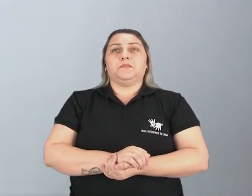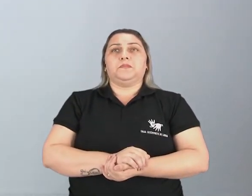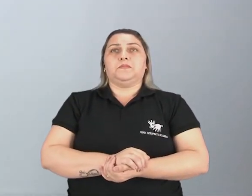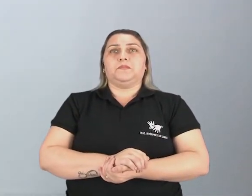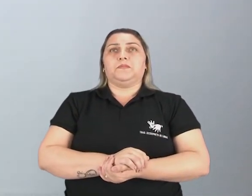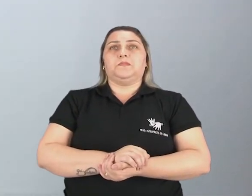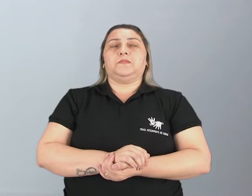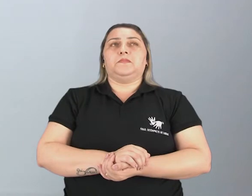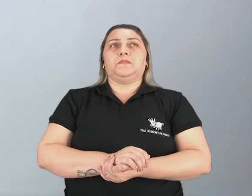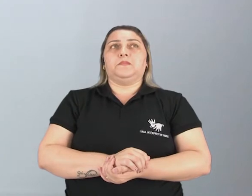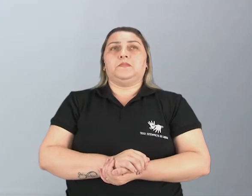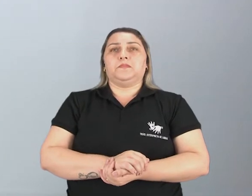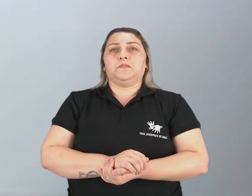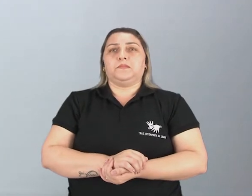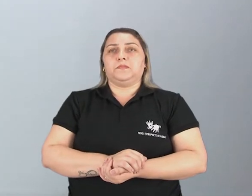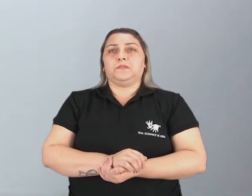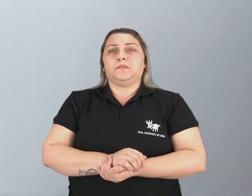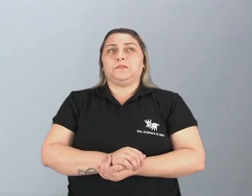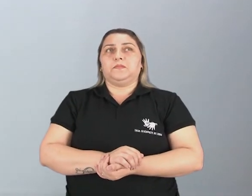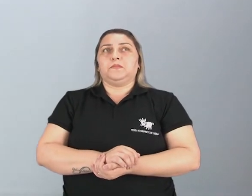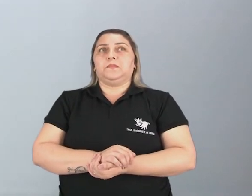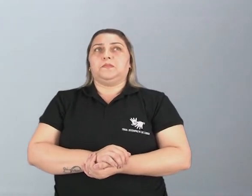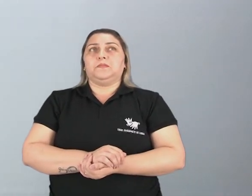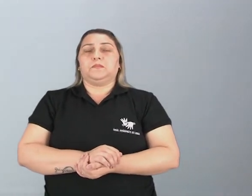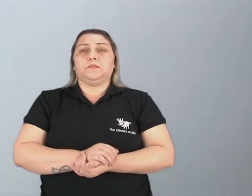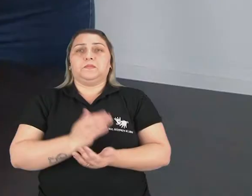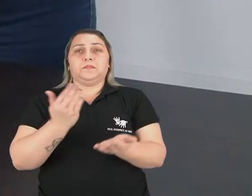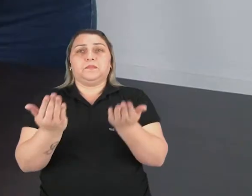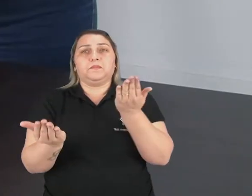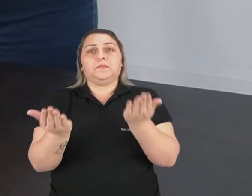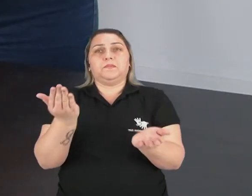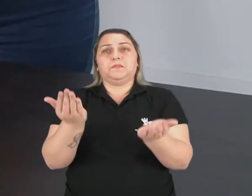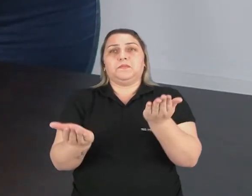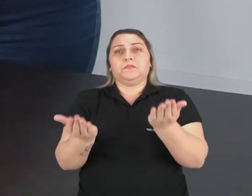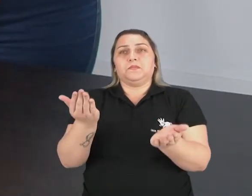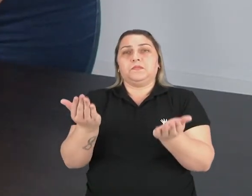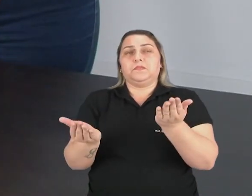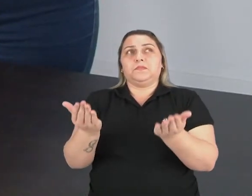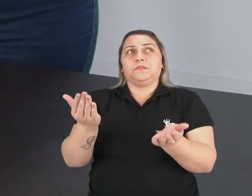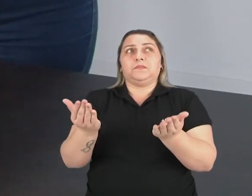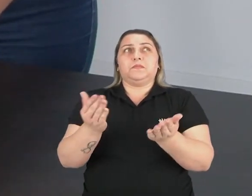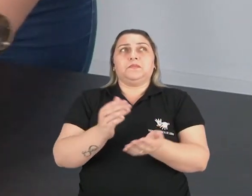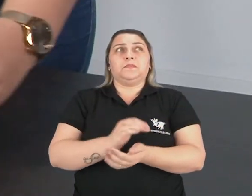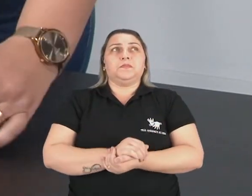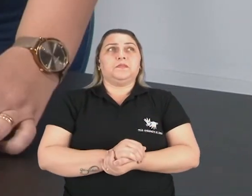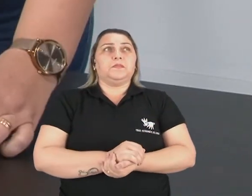Deixa eu tentar fechar aqui para você ver. Vamos comparar aqui, ó.